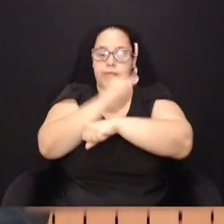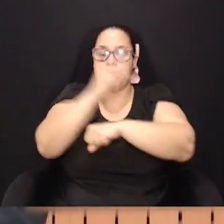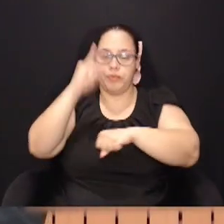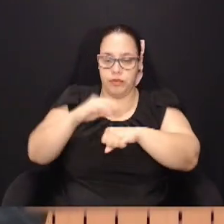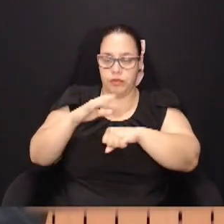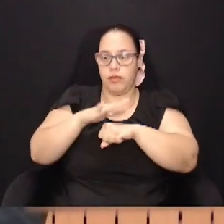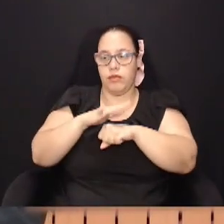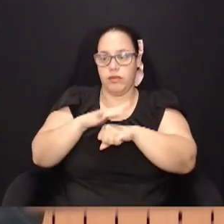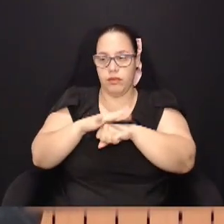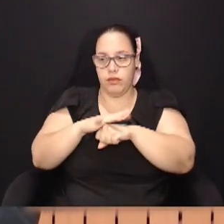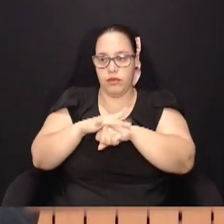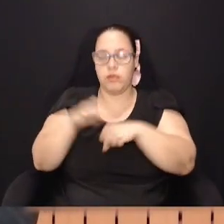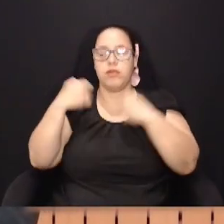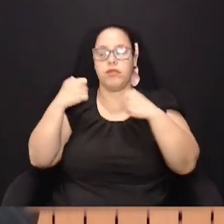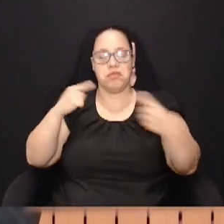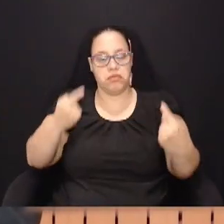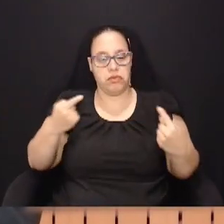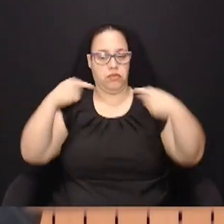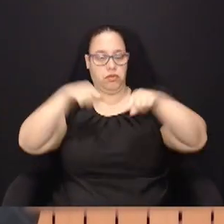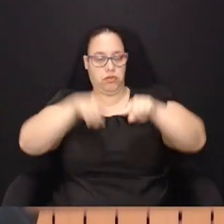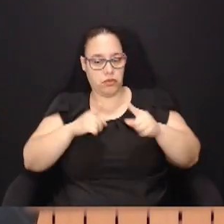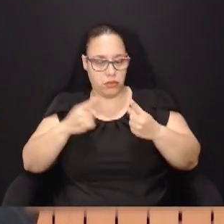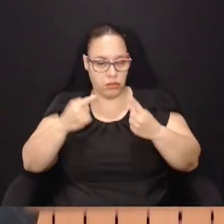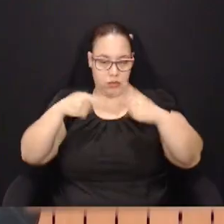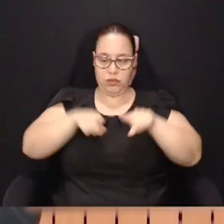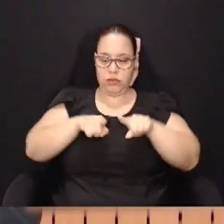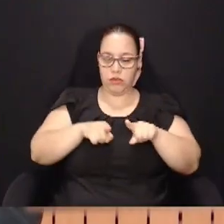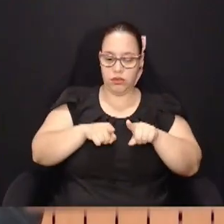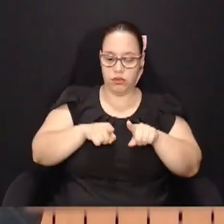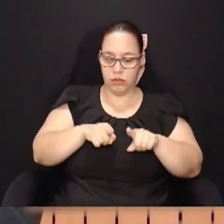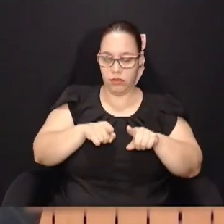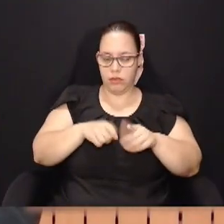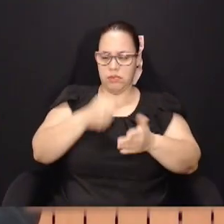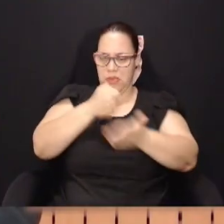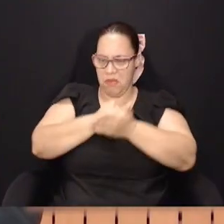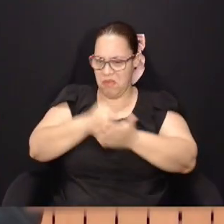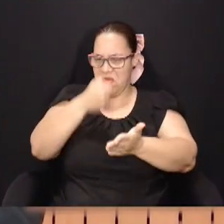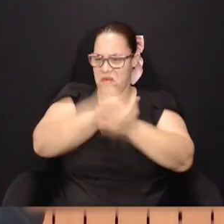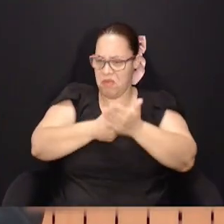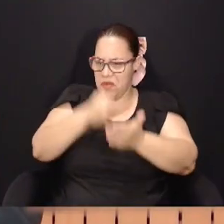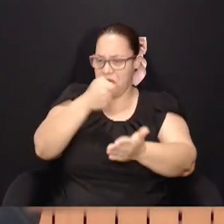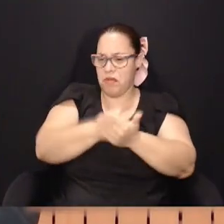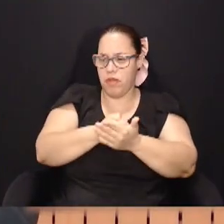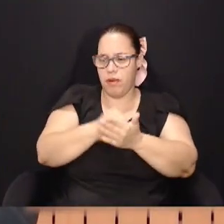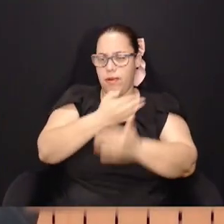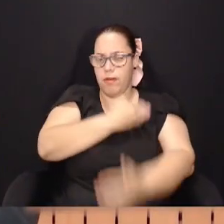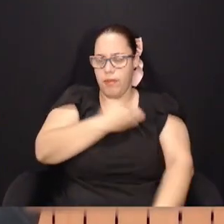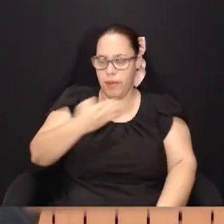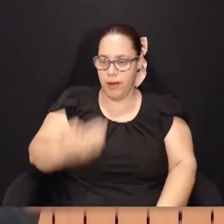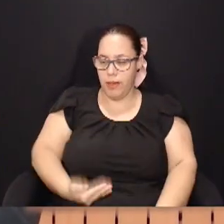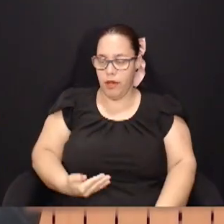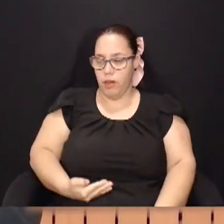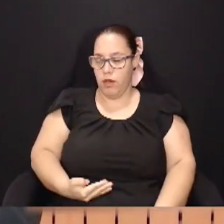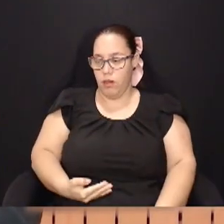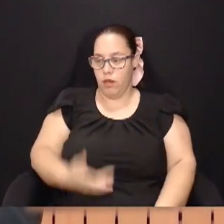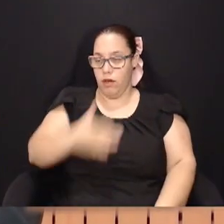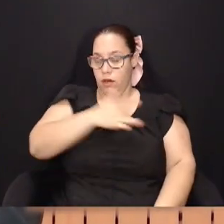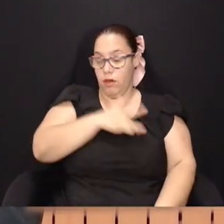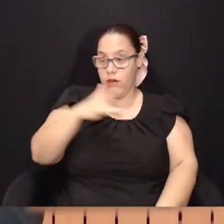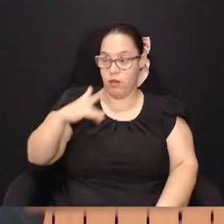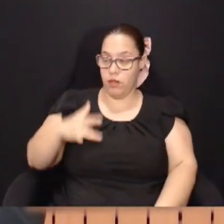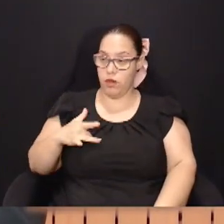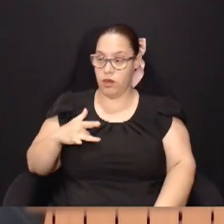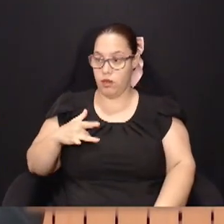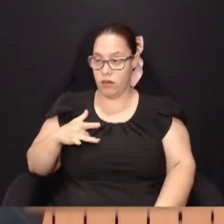ser combatida de forma incisiva pelo poder público, pela saúde, de maneira geral,